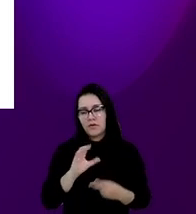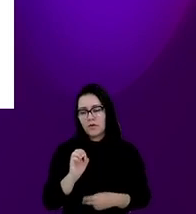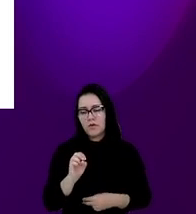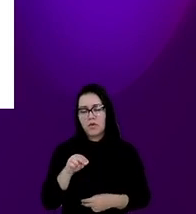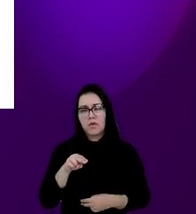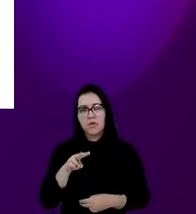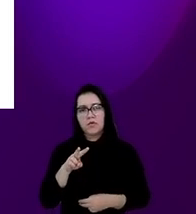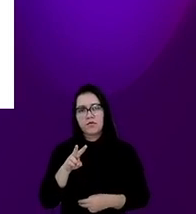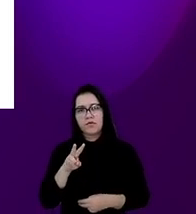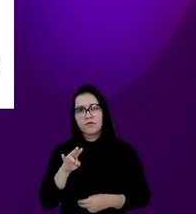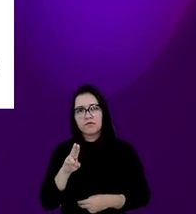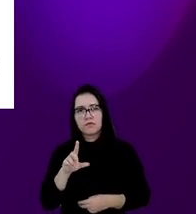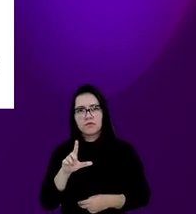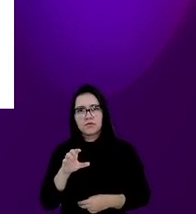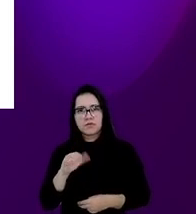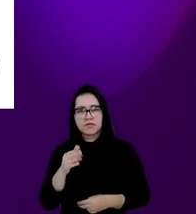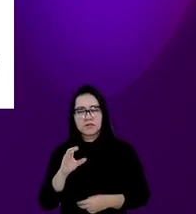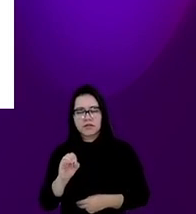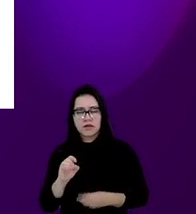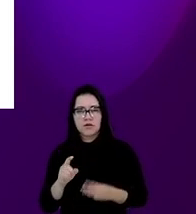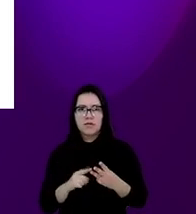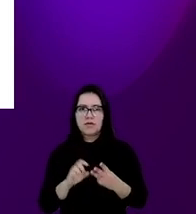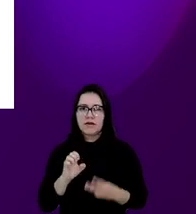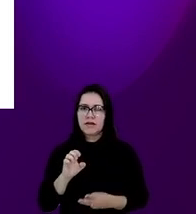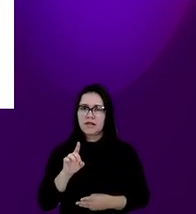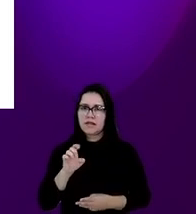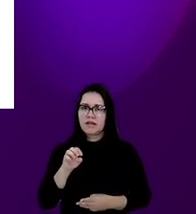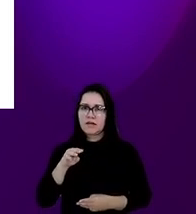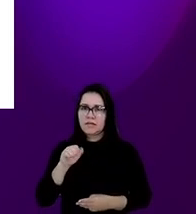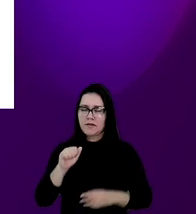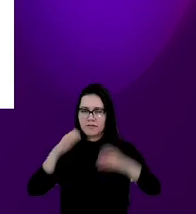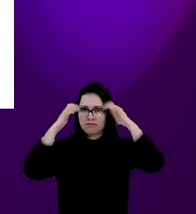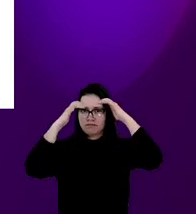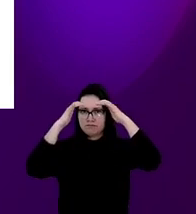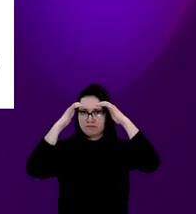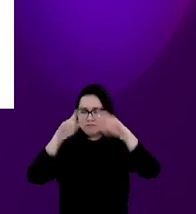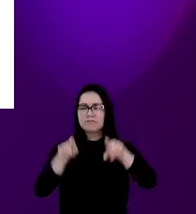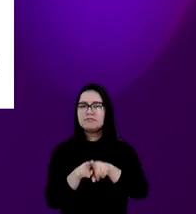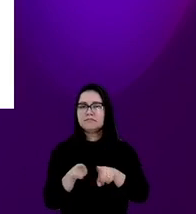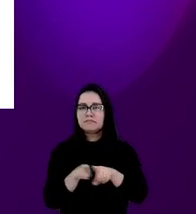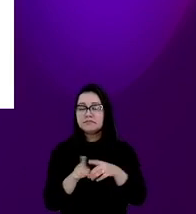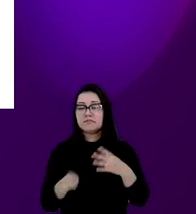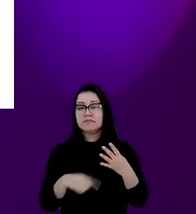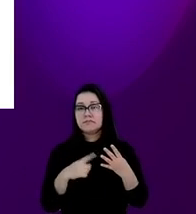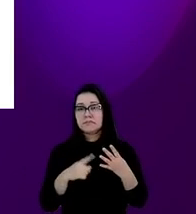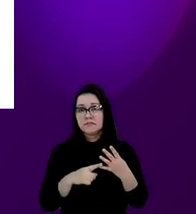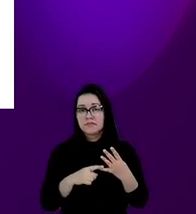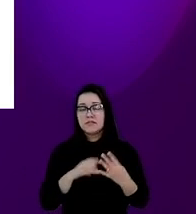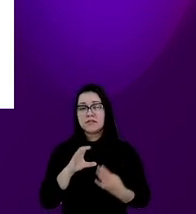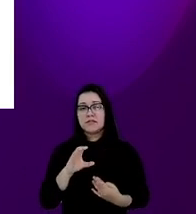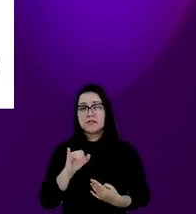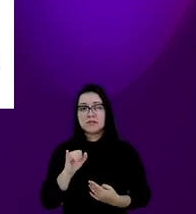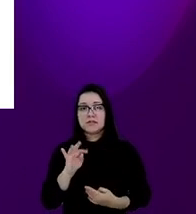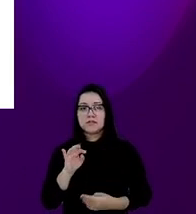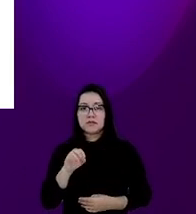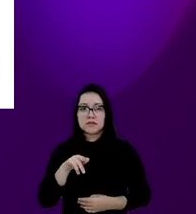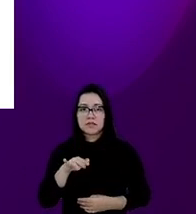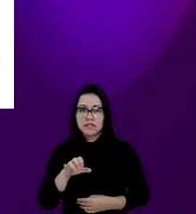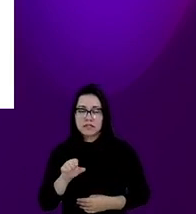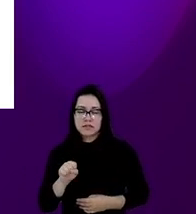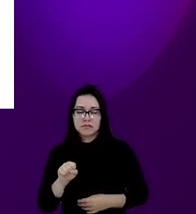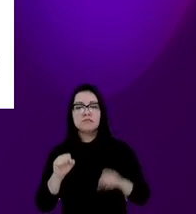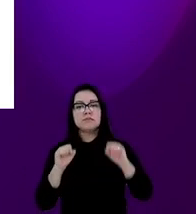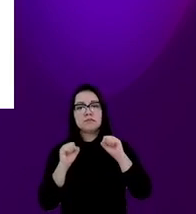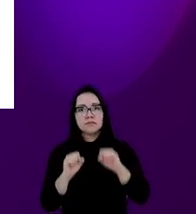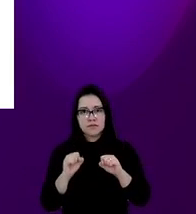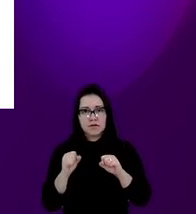e hemorragia, e também a síndrome de liberação de citoquinas, que normalmente ocorre exatamente por